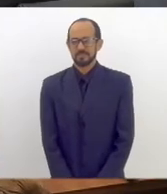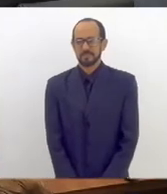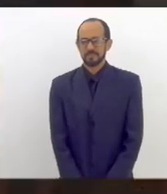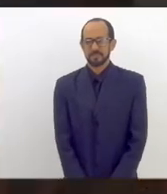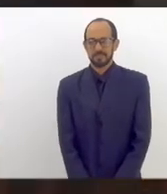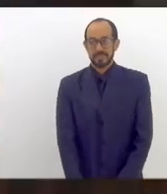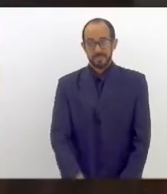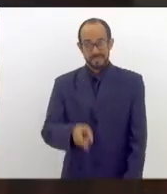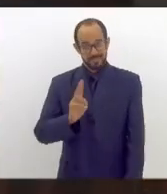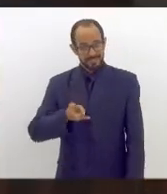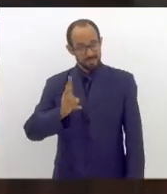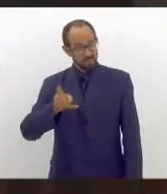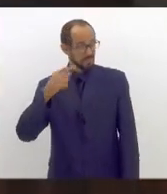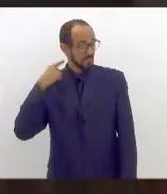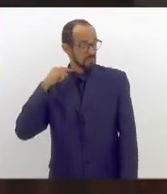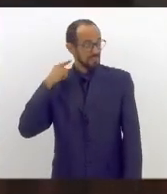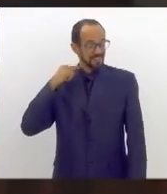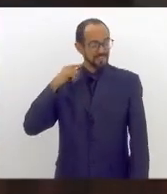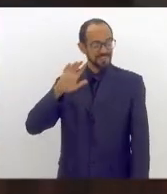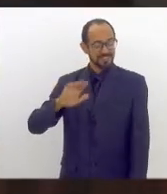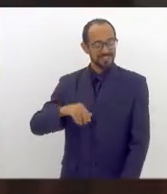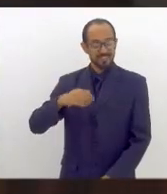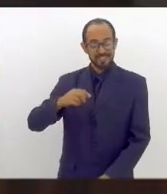sempre flamengo sempre